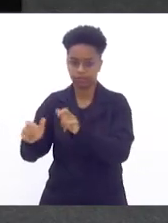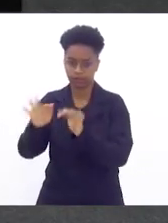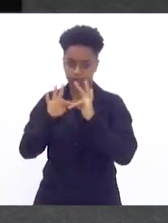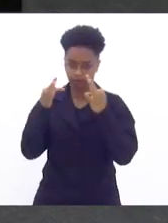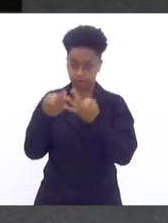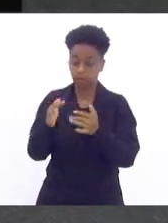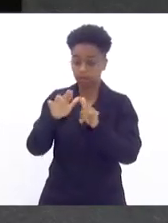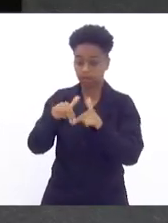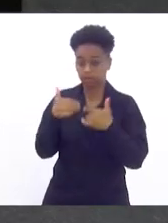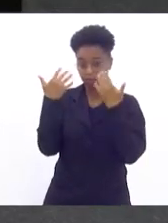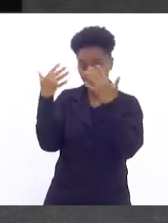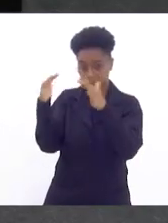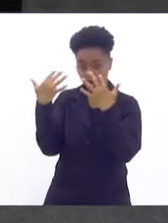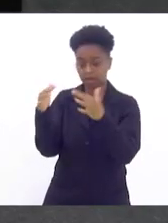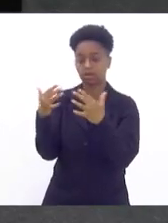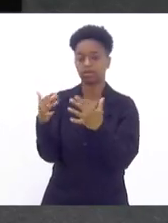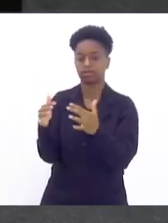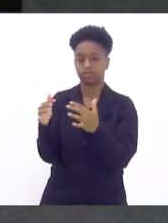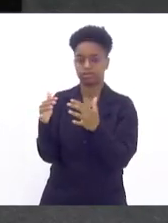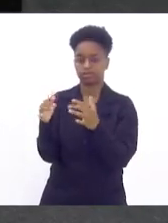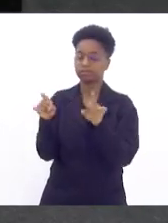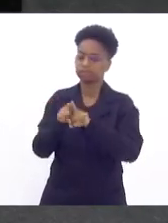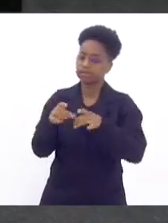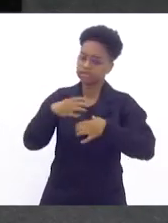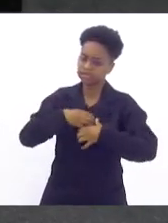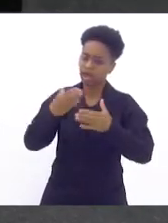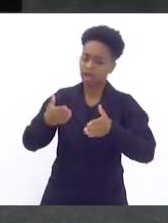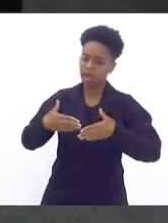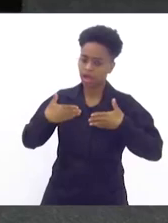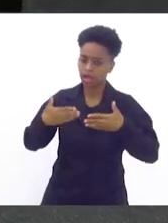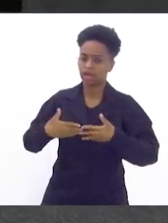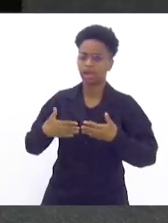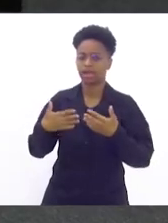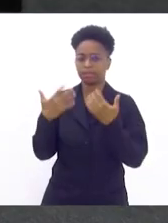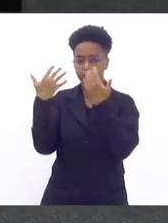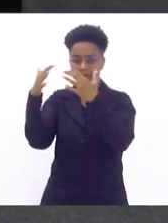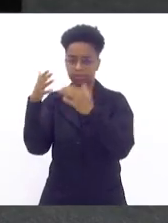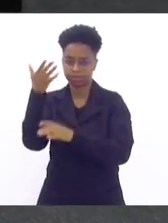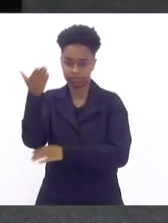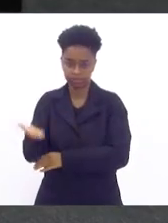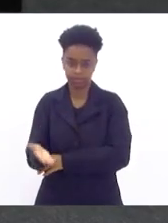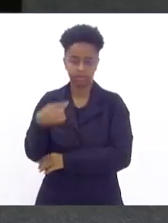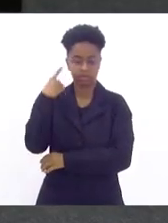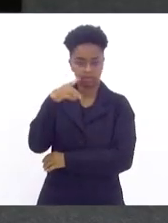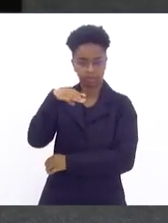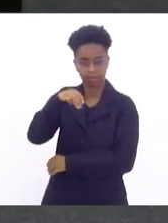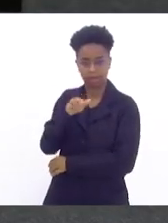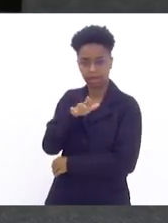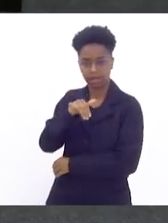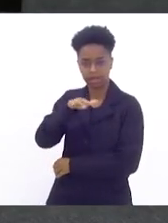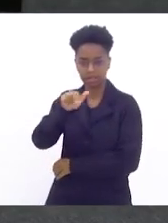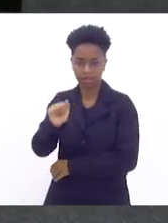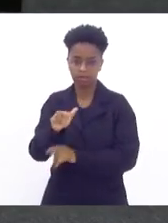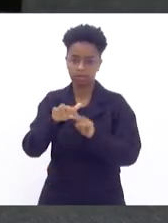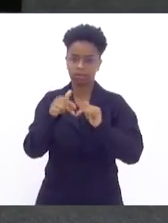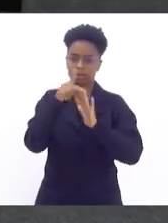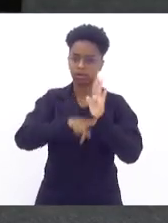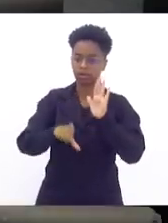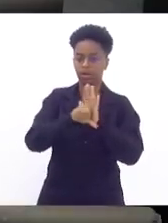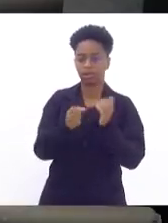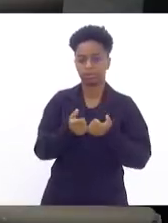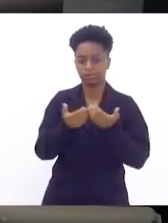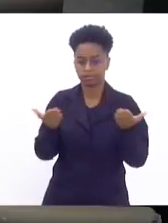parabenizo com muito com muita alegria a deputada Marina do MCT pelo projeto de lei aqui apresentado Obrigada